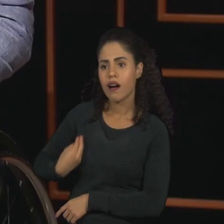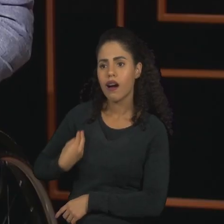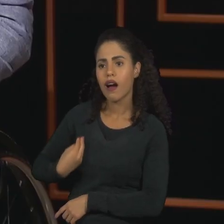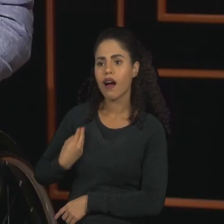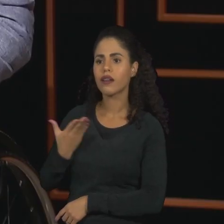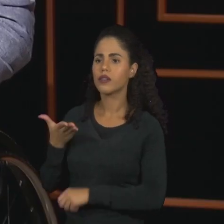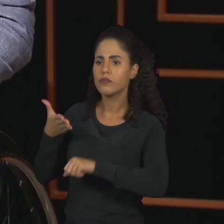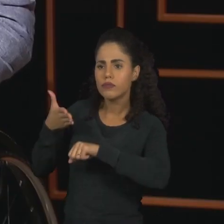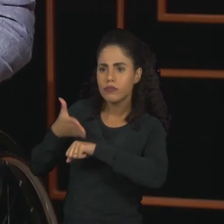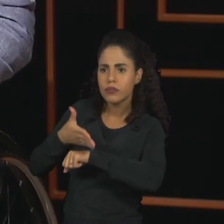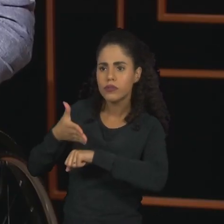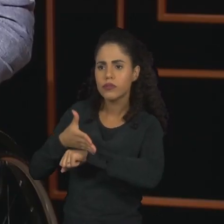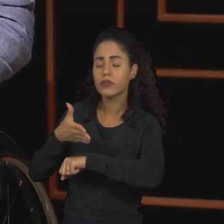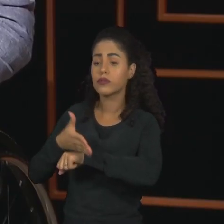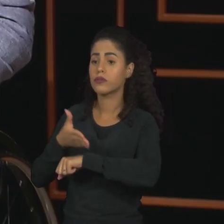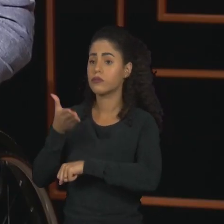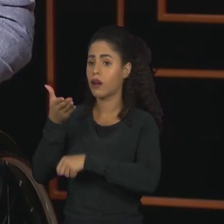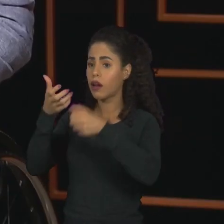podendo